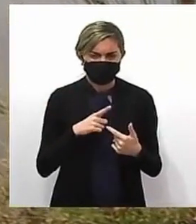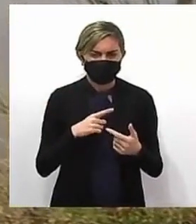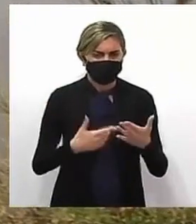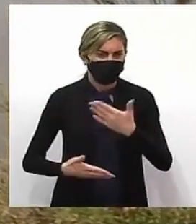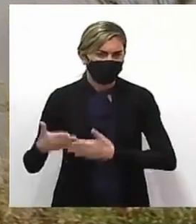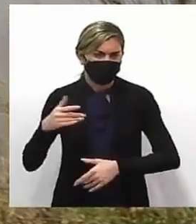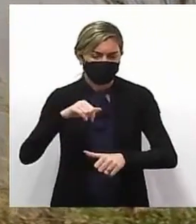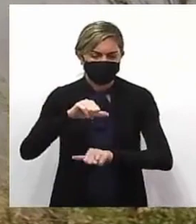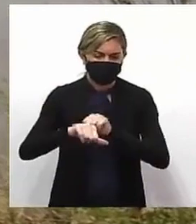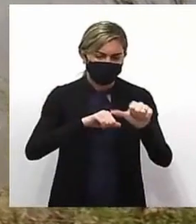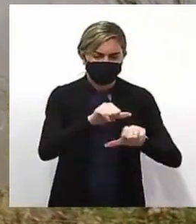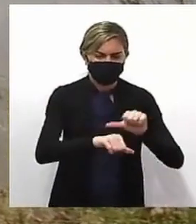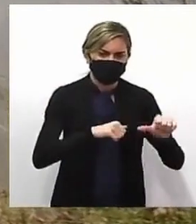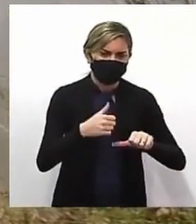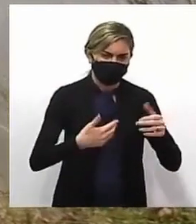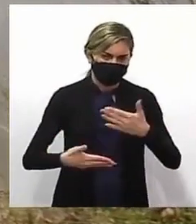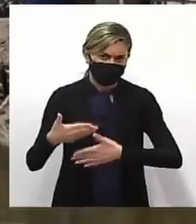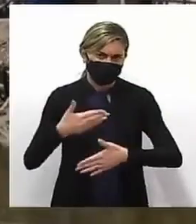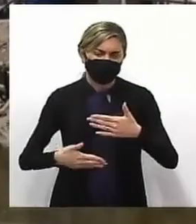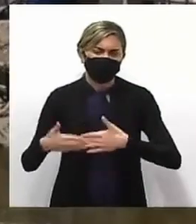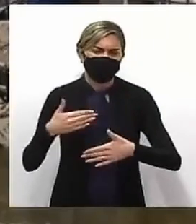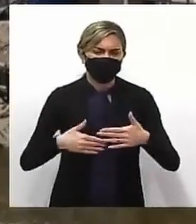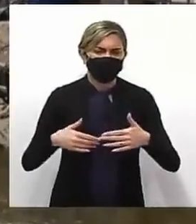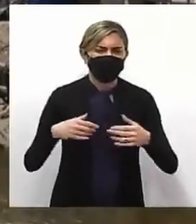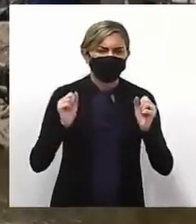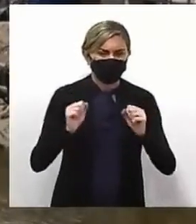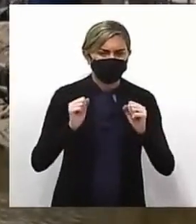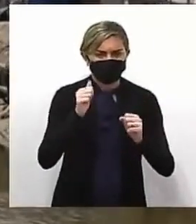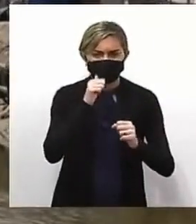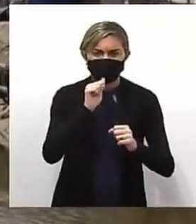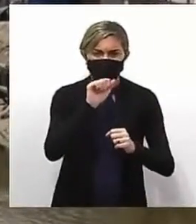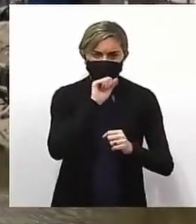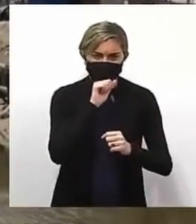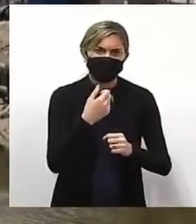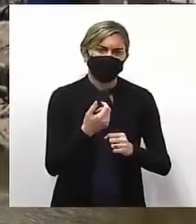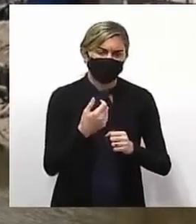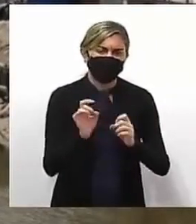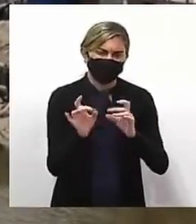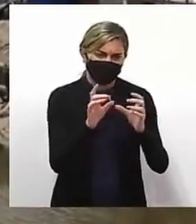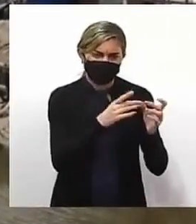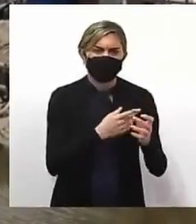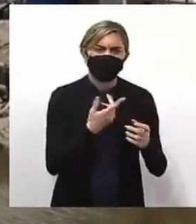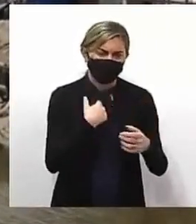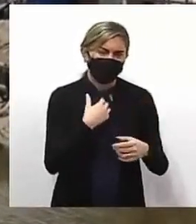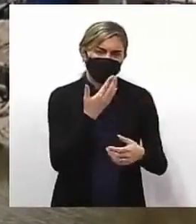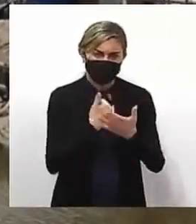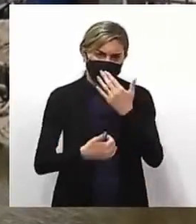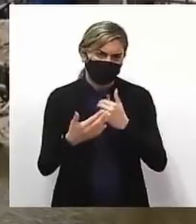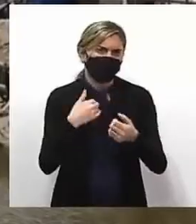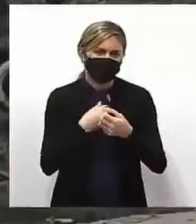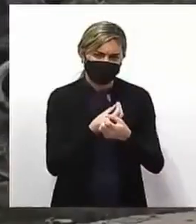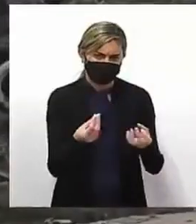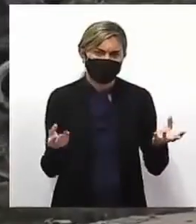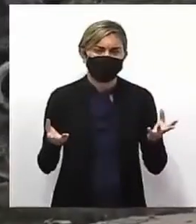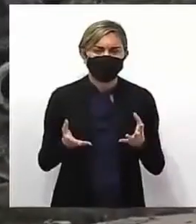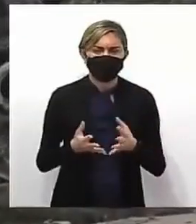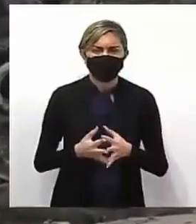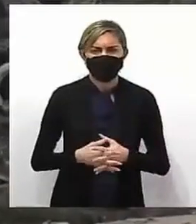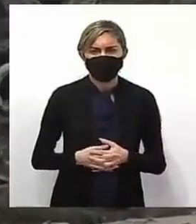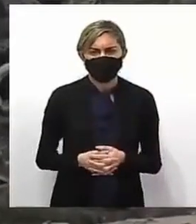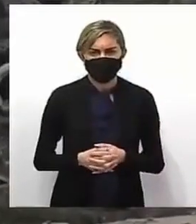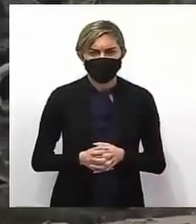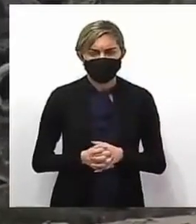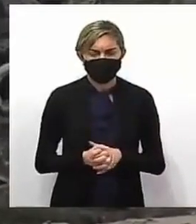e ia buscar o sururu. Para poder a minha mãe catar, para poder vender, para ter o sustento dentro de casa pra gente.